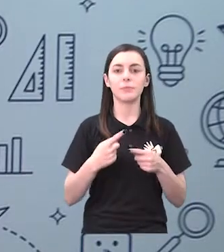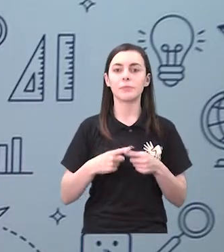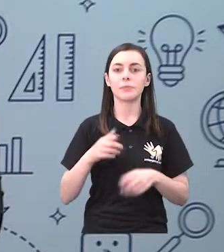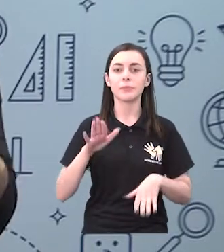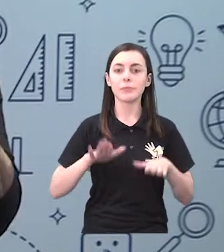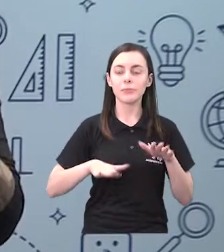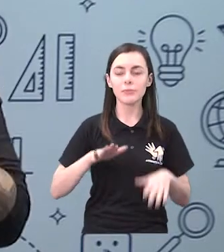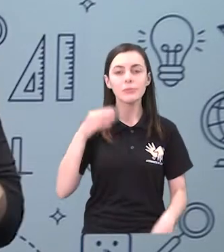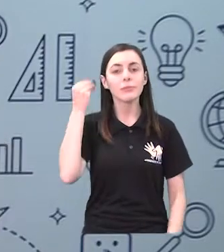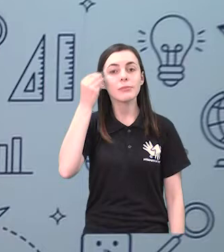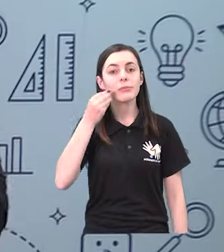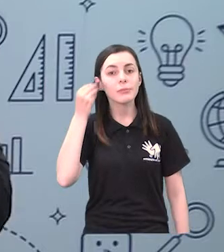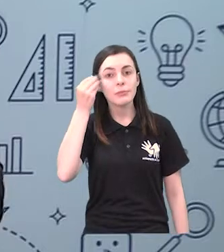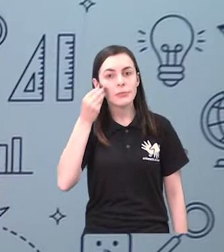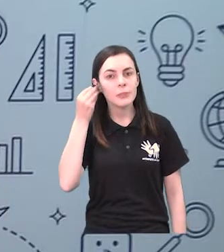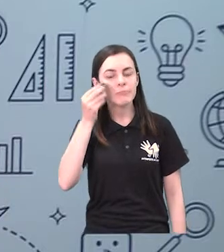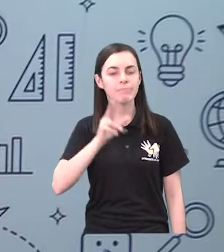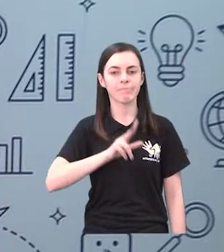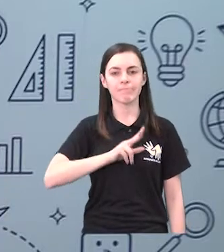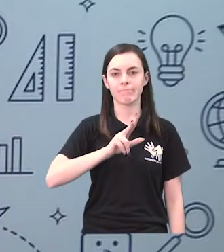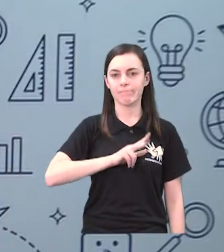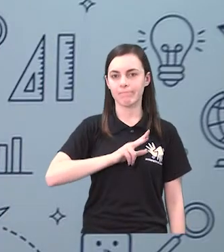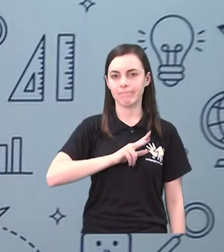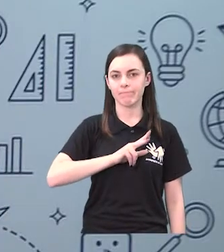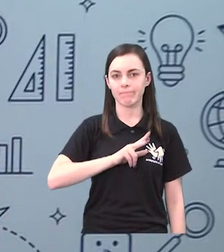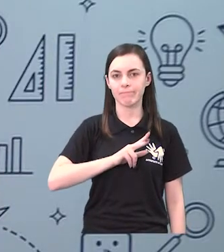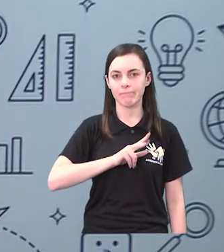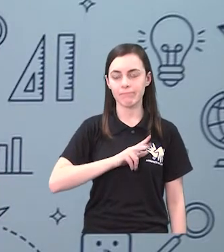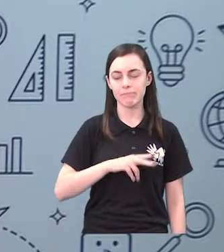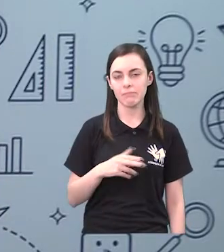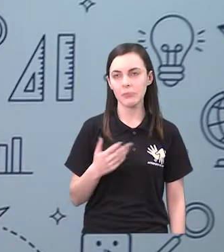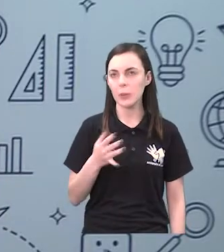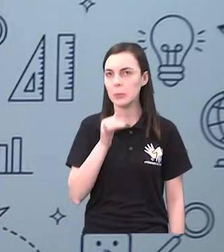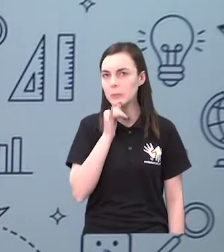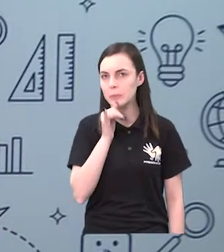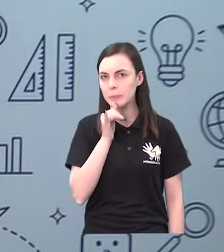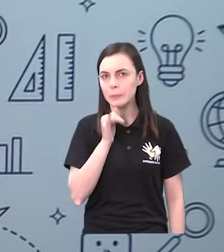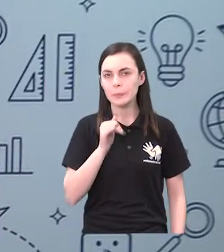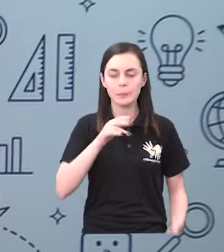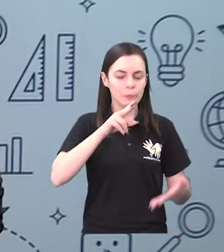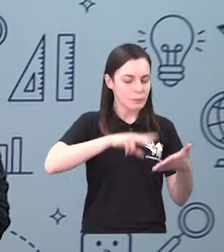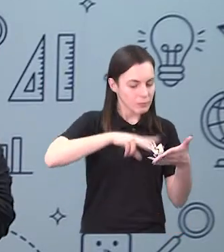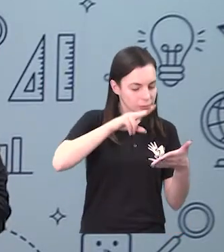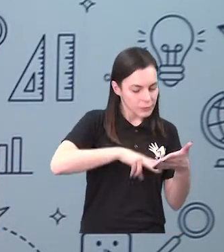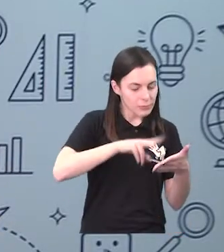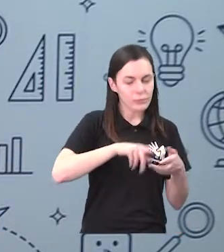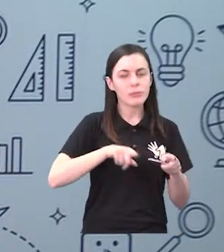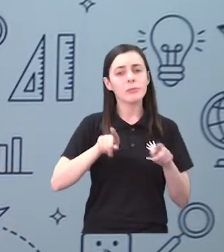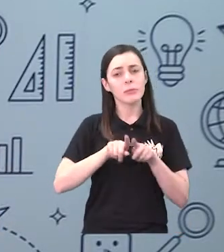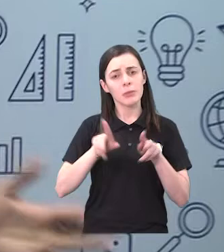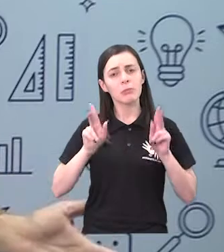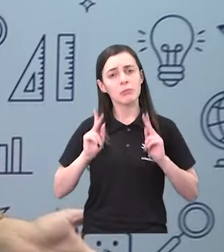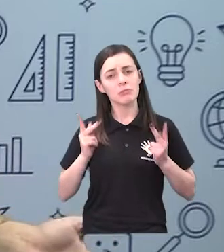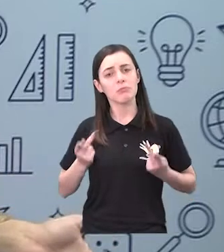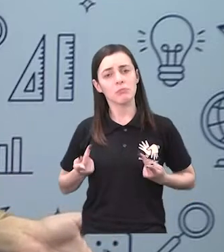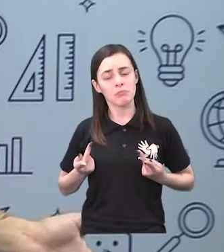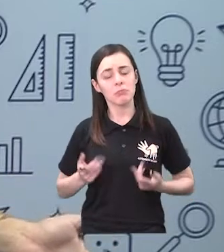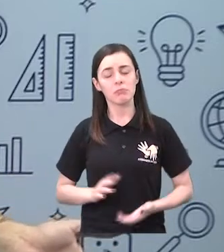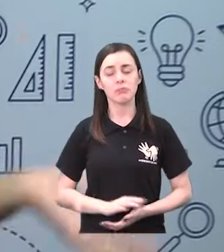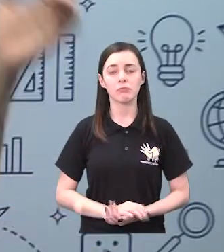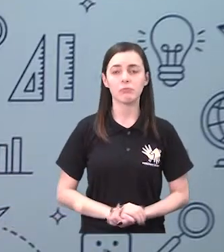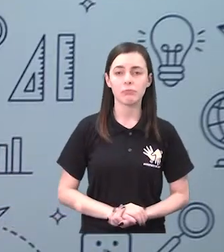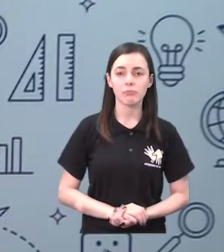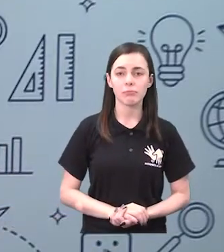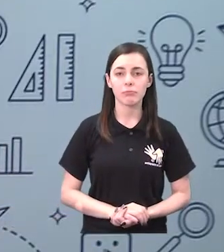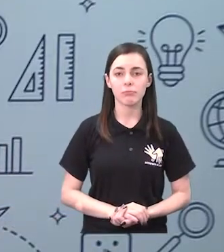porque depende das nossas experiências particulares como leitores e como seres